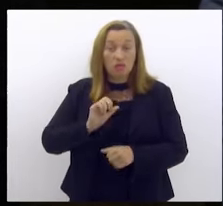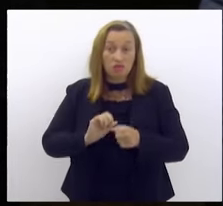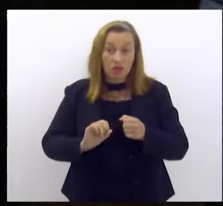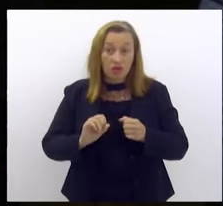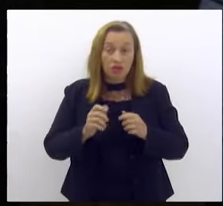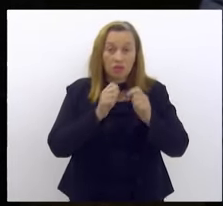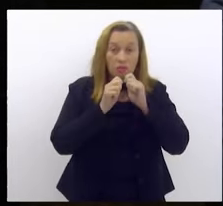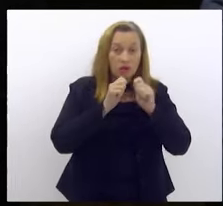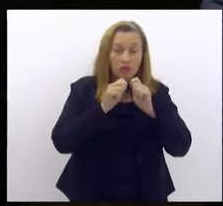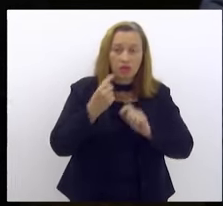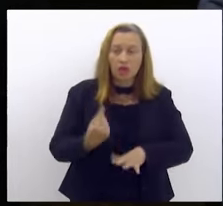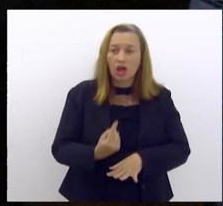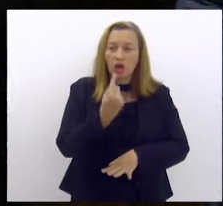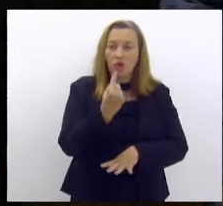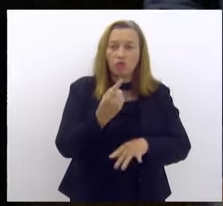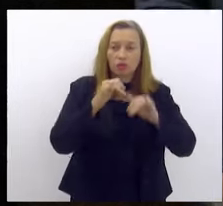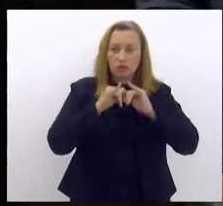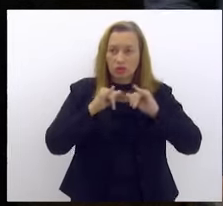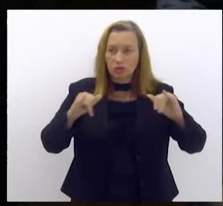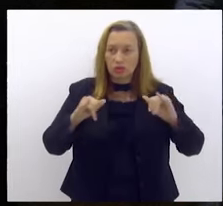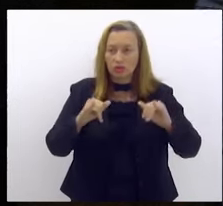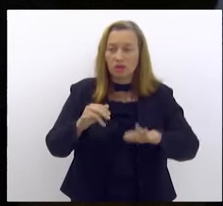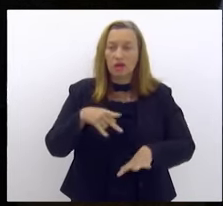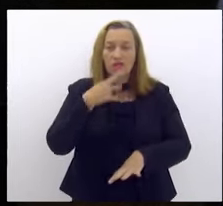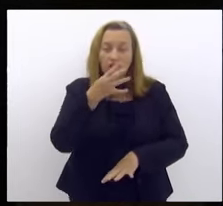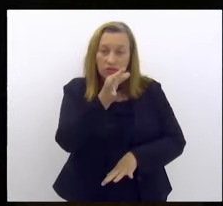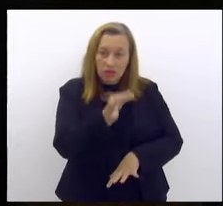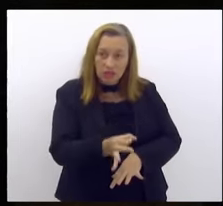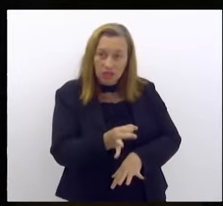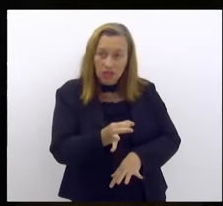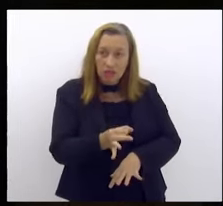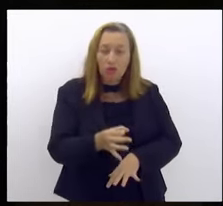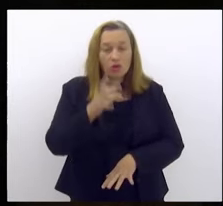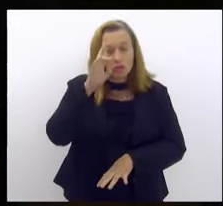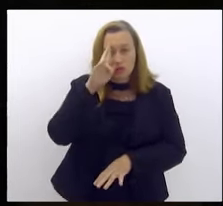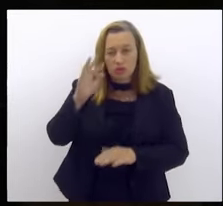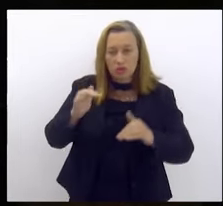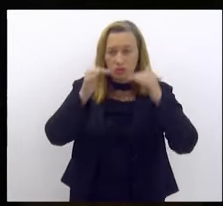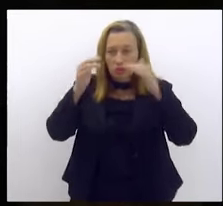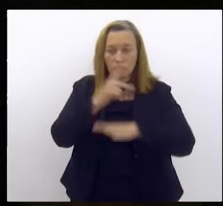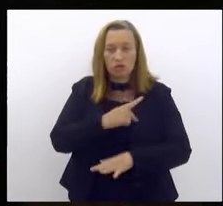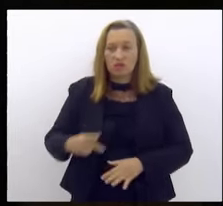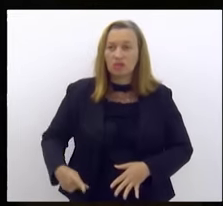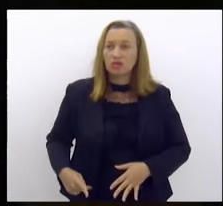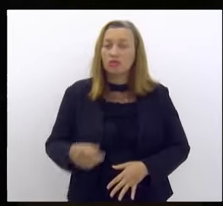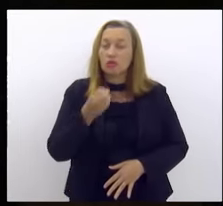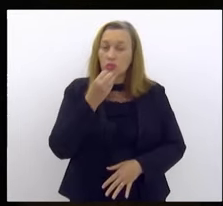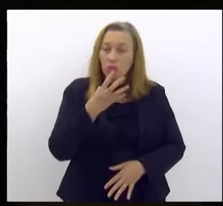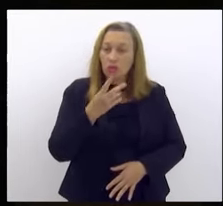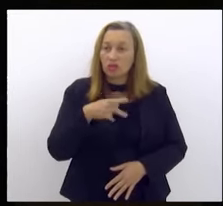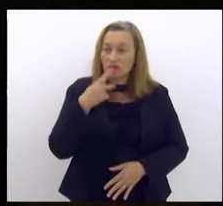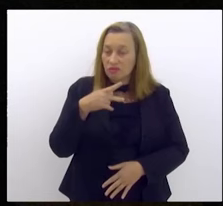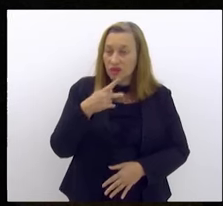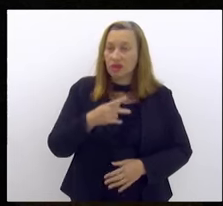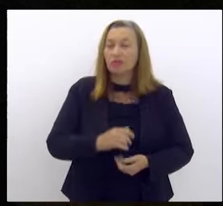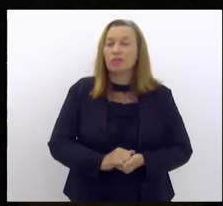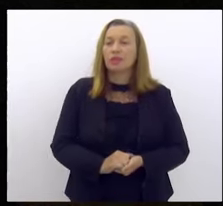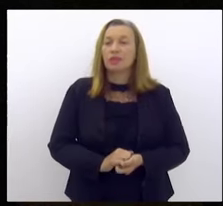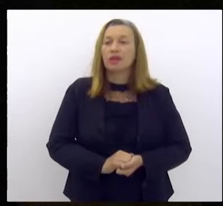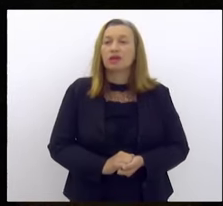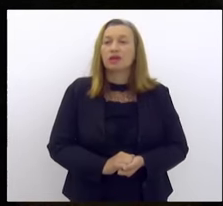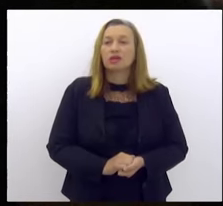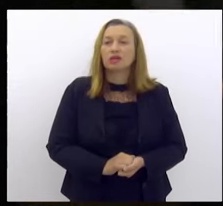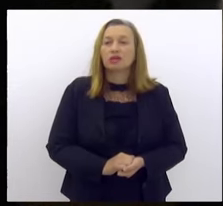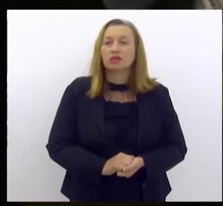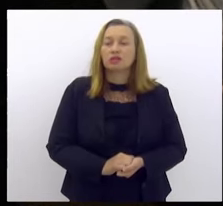imprensa, a única declaração e acertada falando o óbvio. Vossa Excelência foi muito contundente e preciso quando diz que